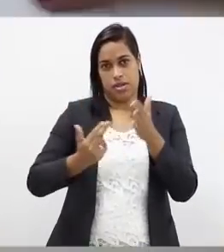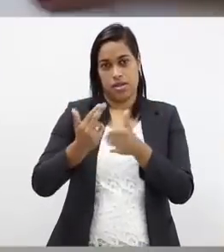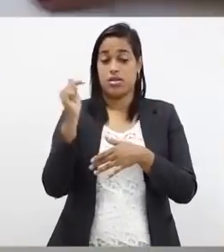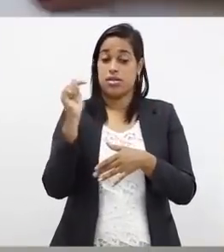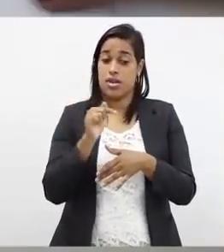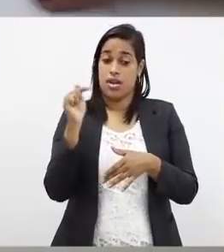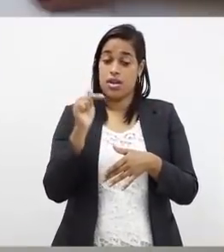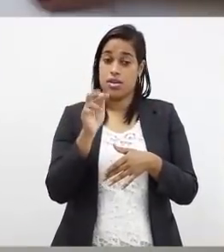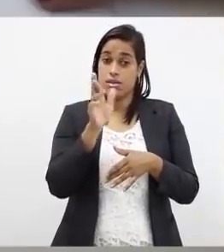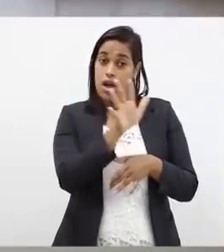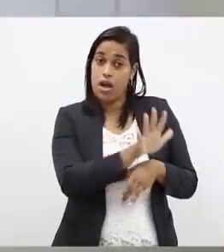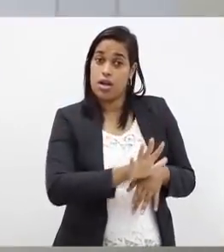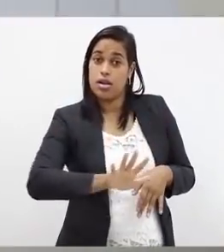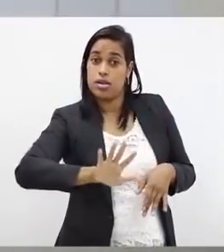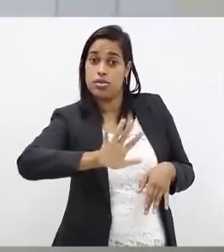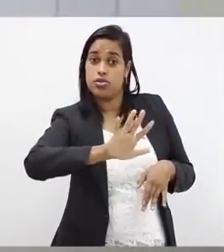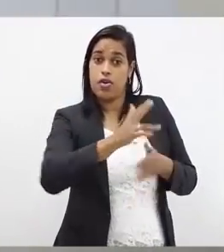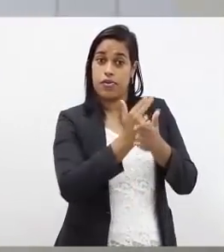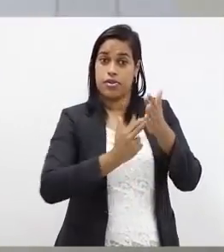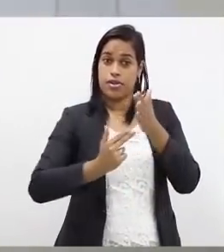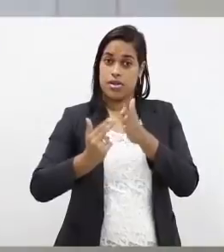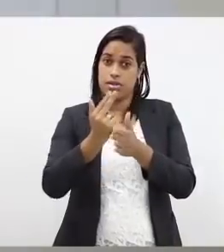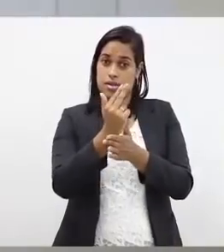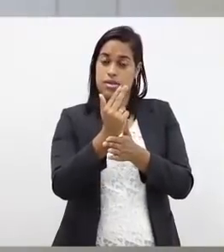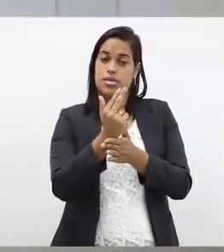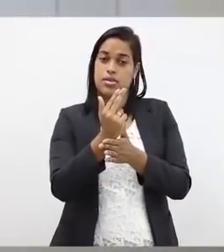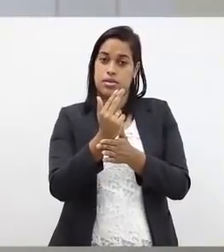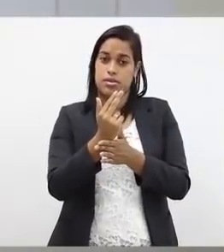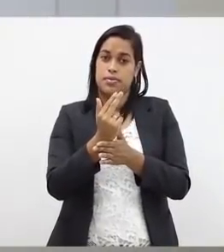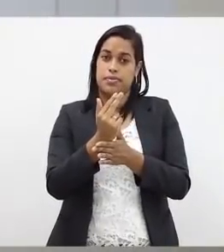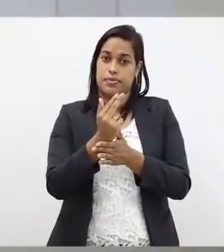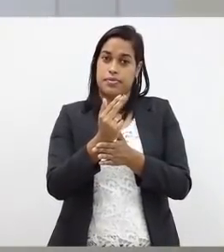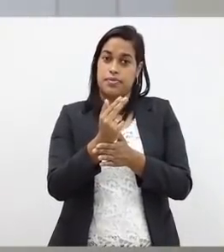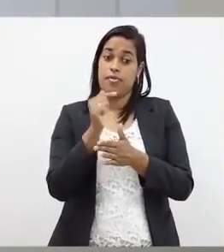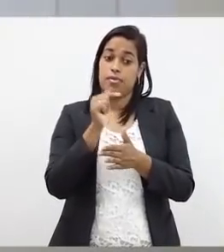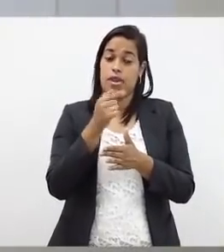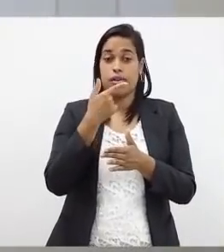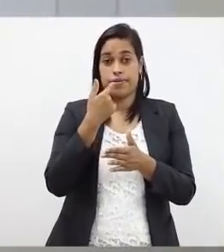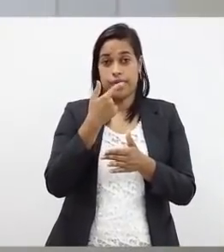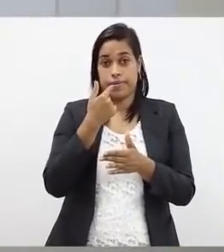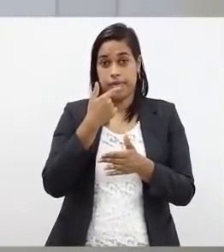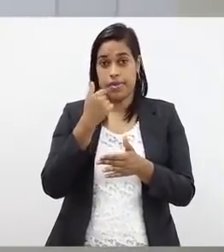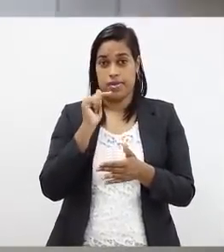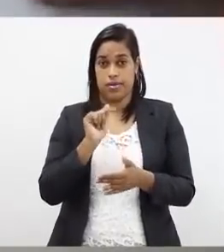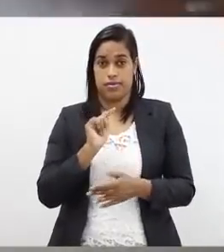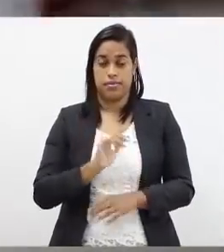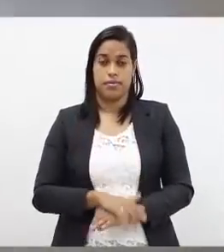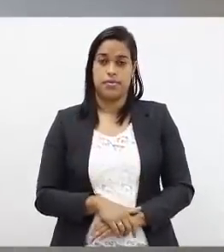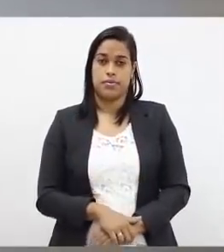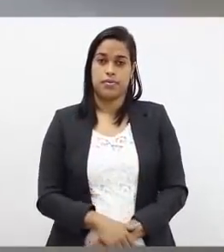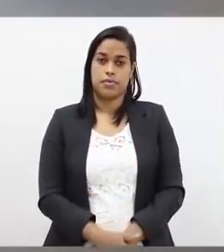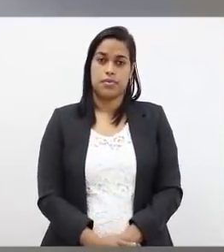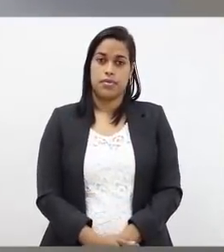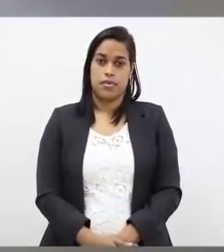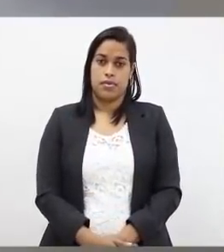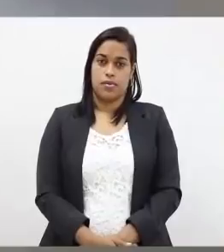aqui nessa região, eu vou desenhar essa face vermelha aqui.